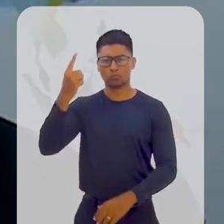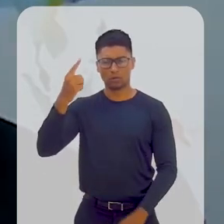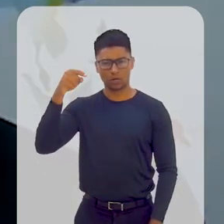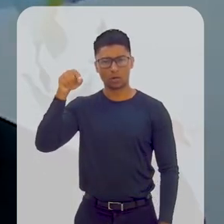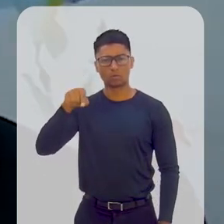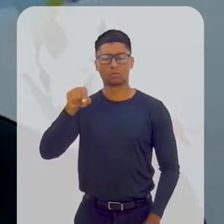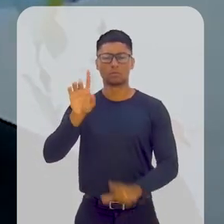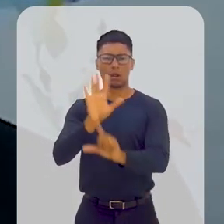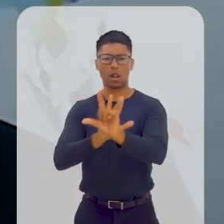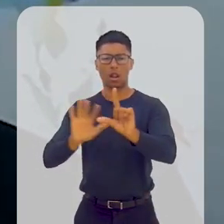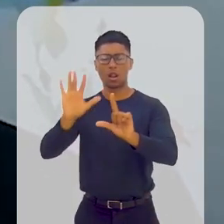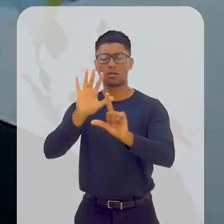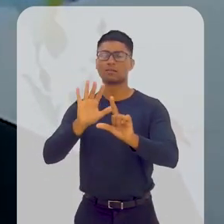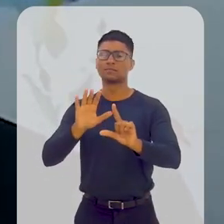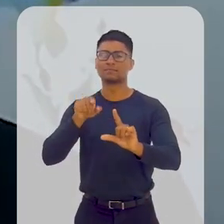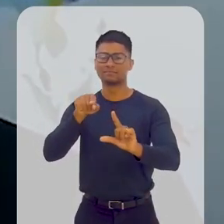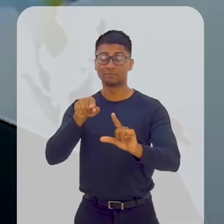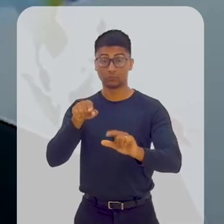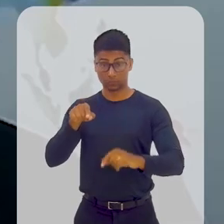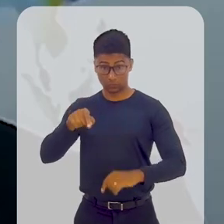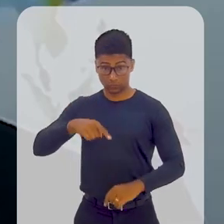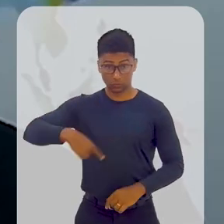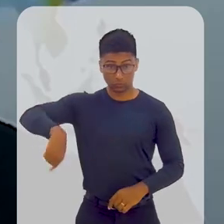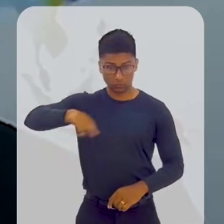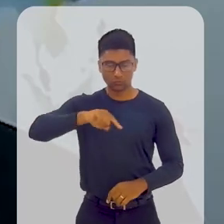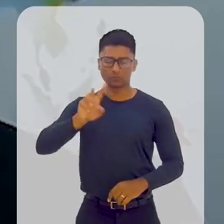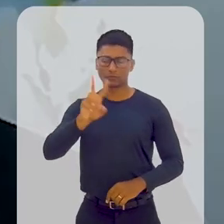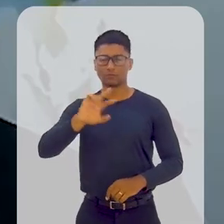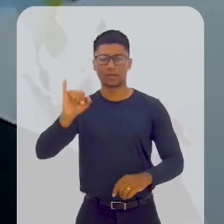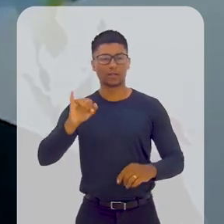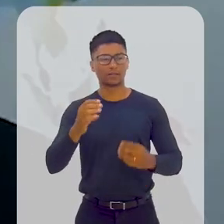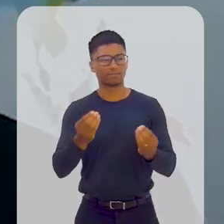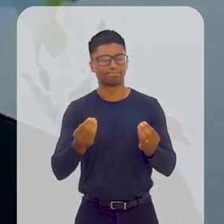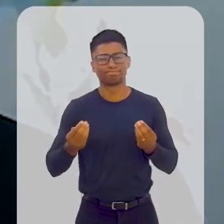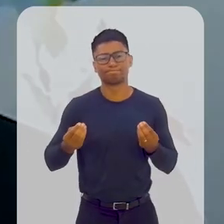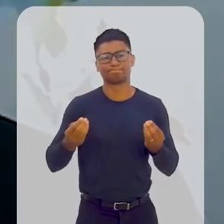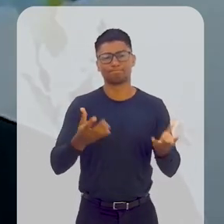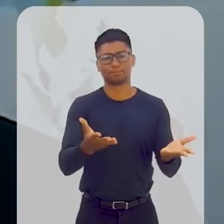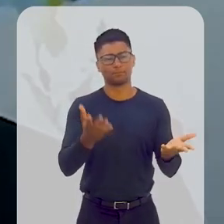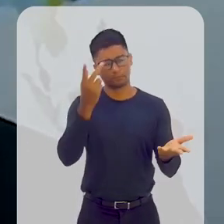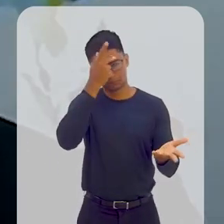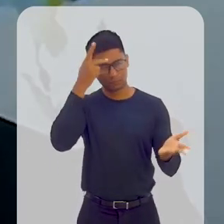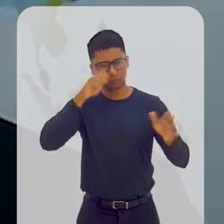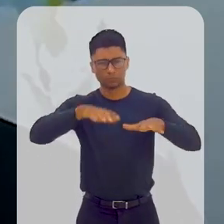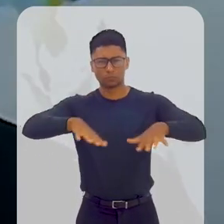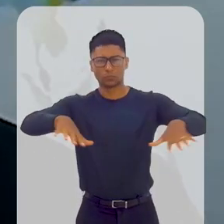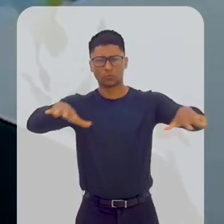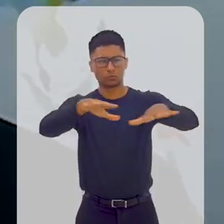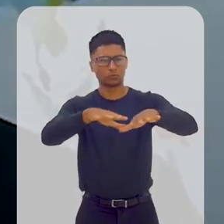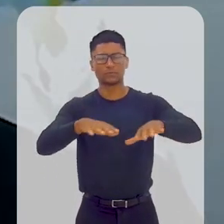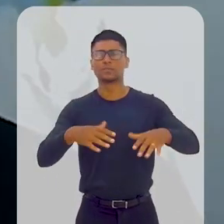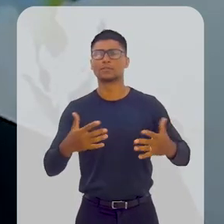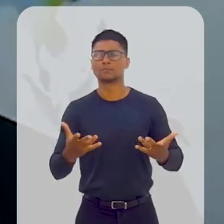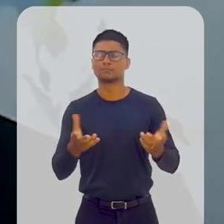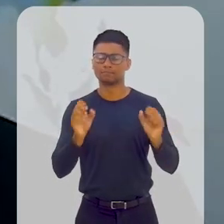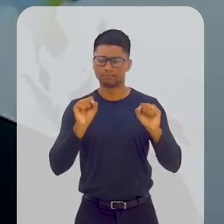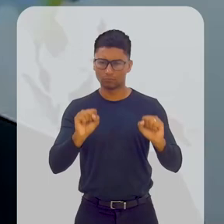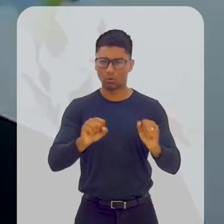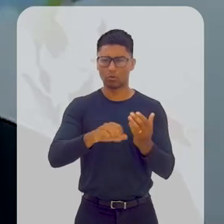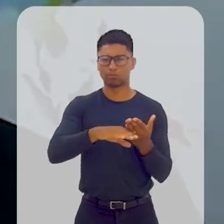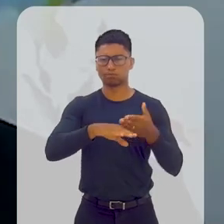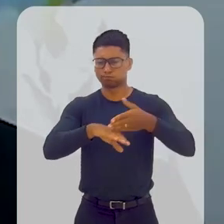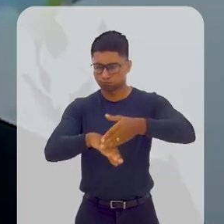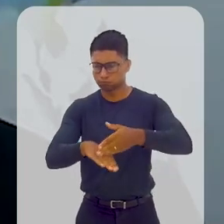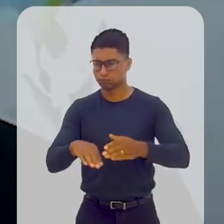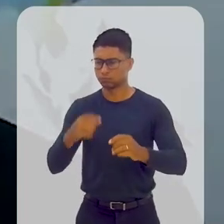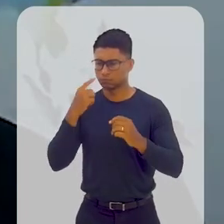nós vamos colocar à disposição do Estado, né, o nosso ambiente virtual para